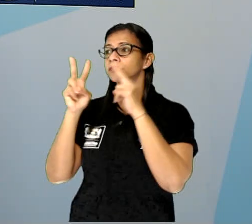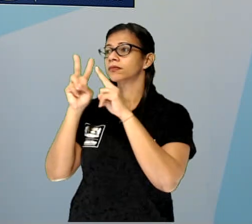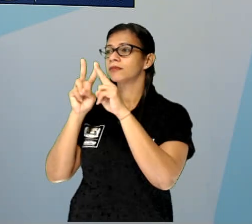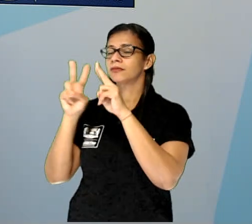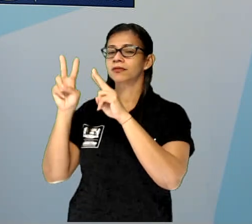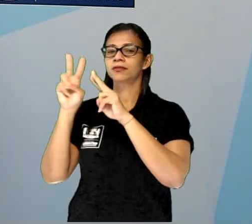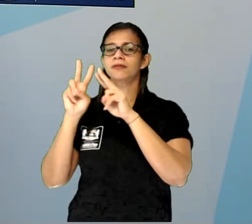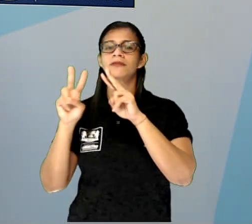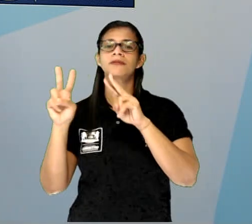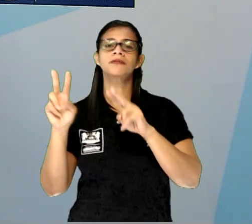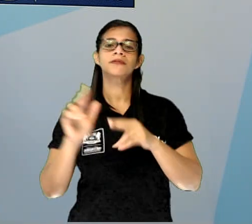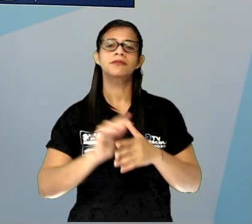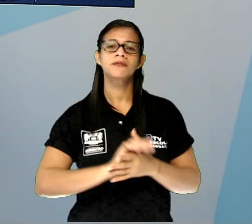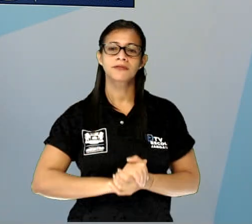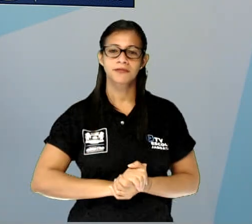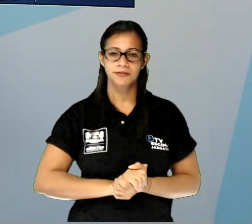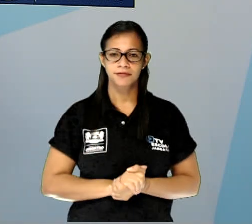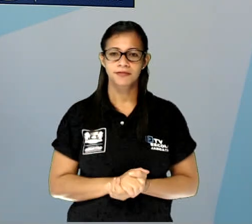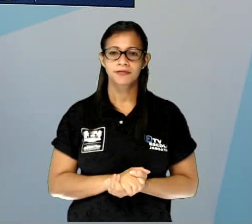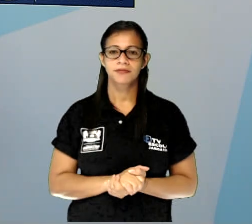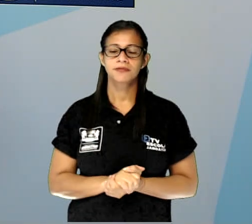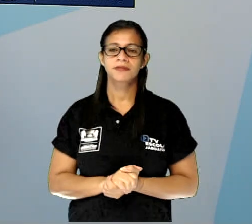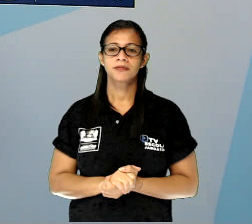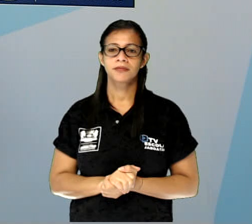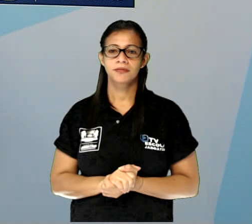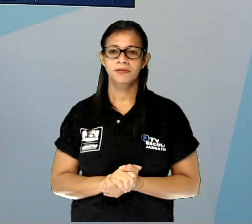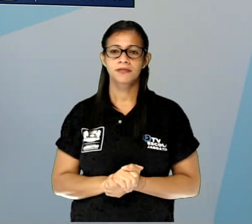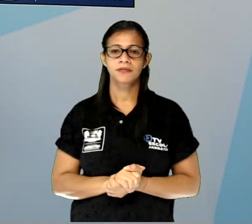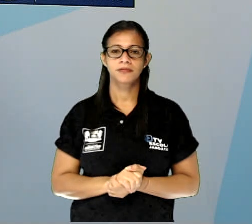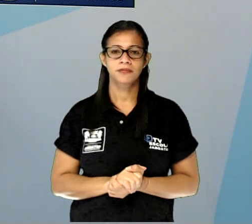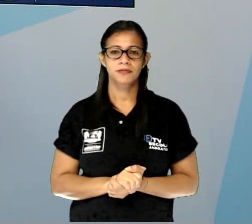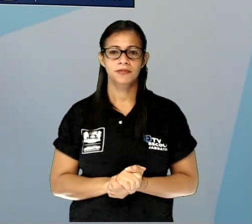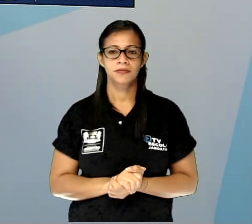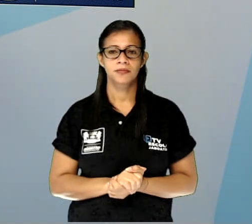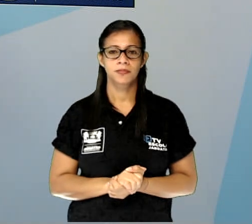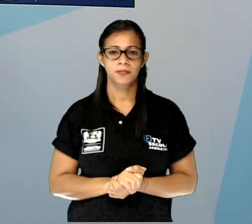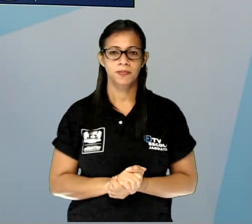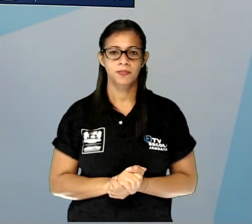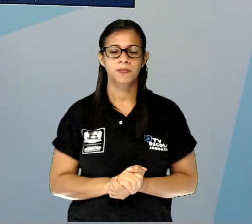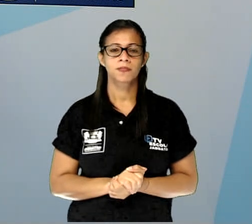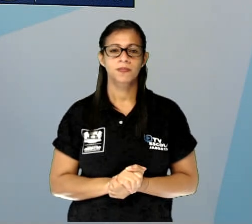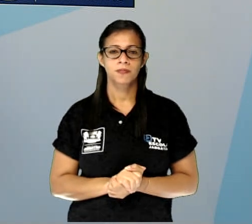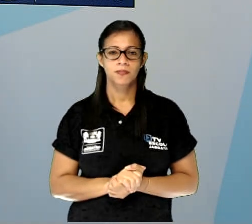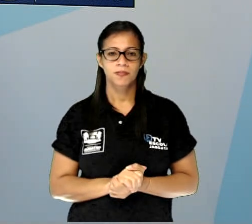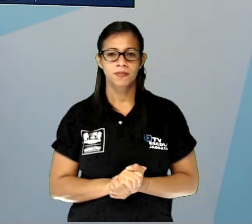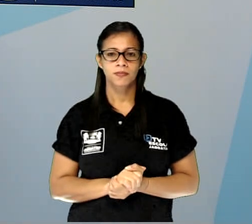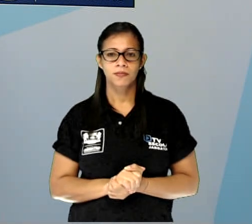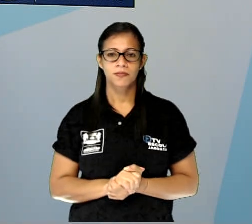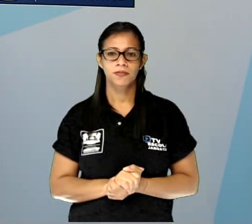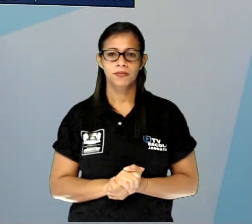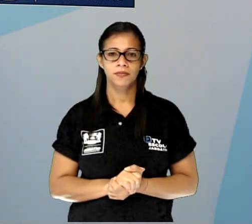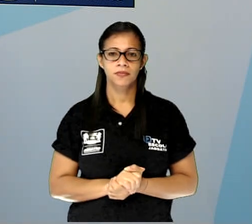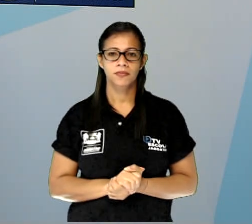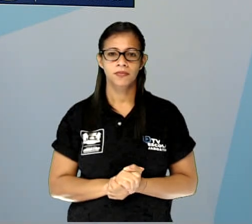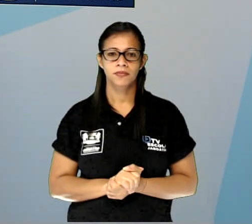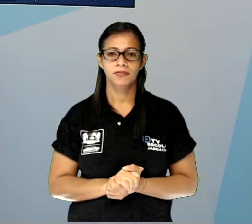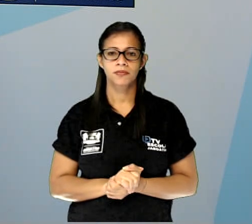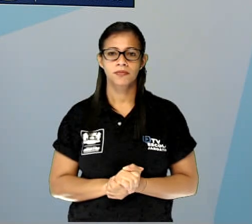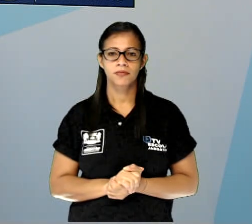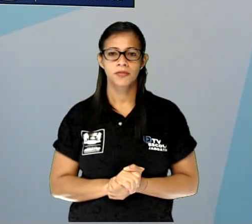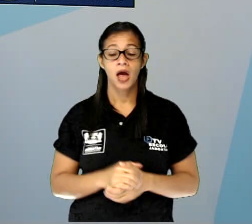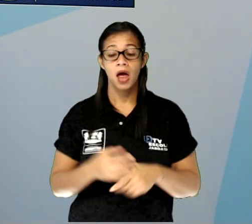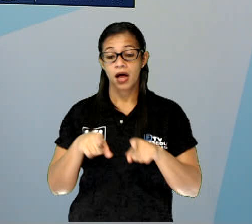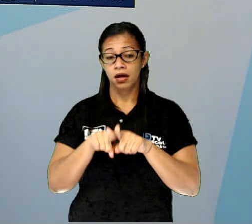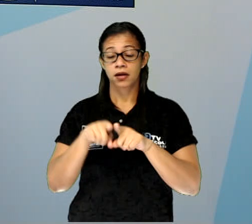nadando, as áreas... E aí a gente não dá para ir, né? Porque é muito fundo. A gente podia ser esmagado pela força da água. As áreas mais